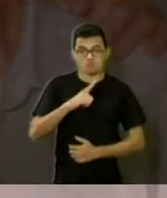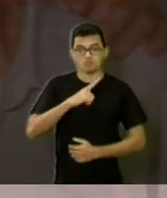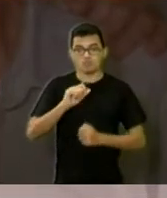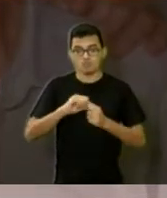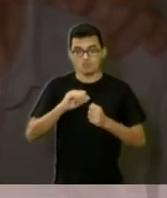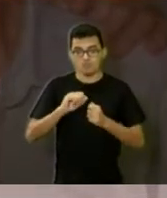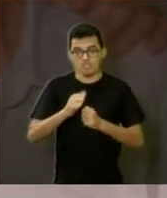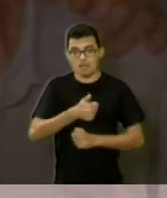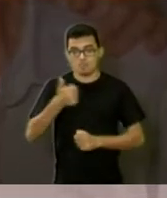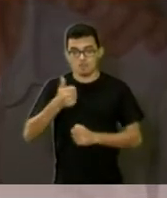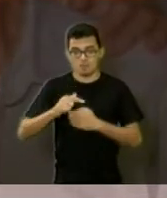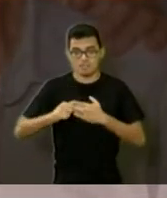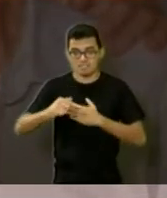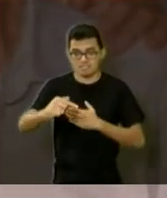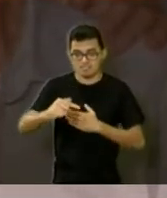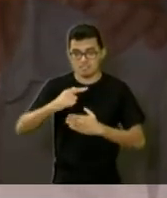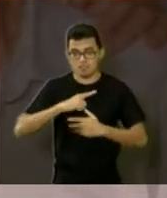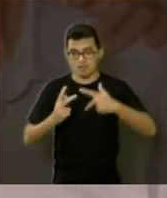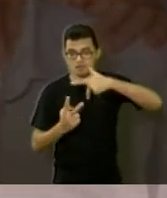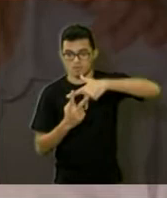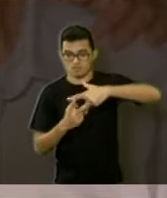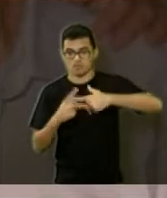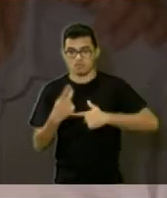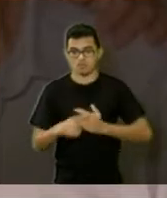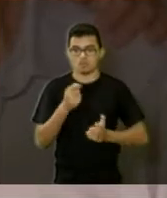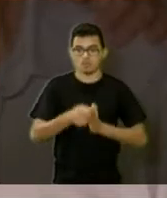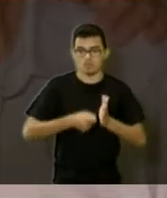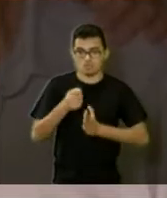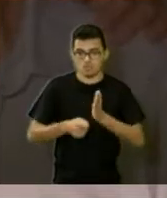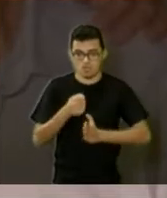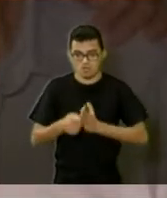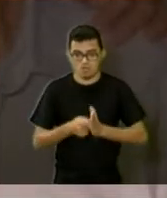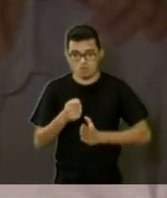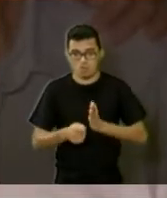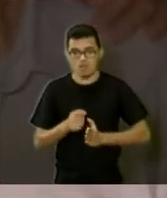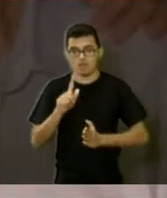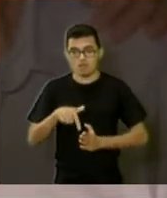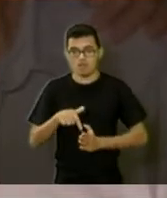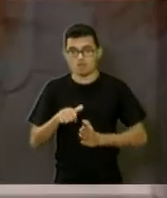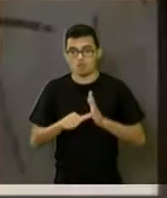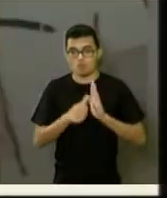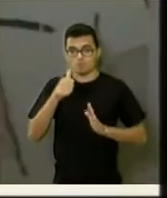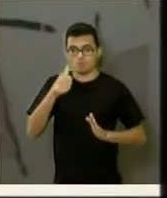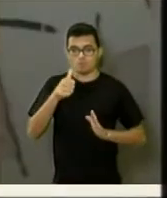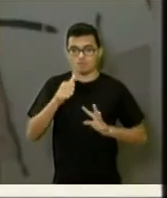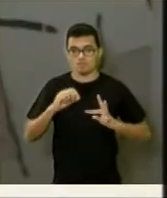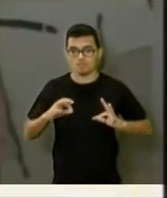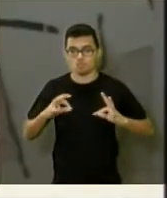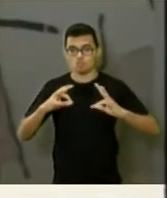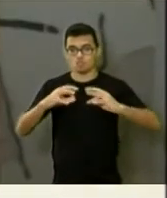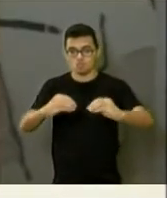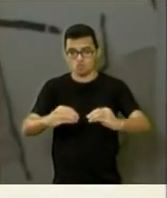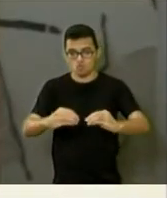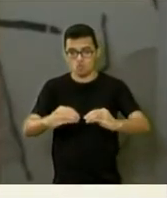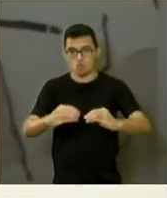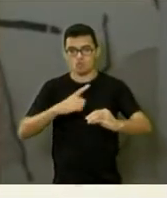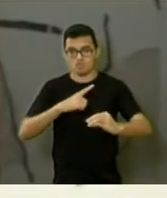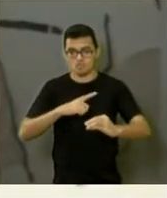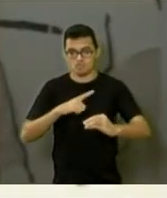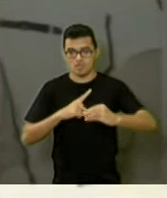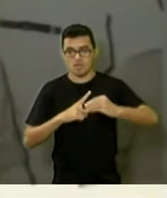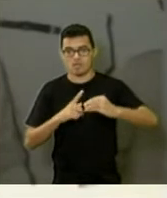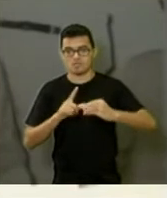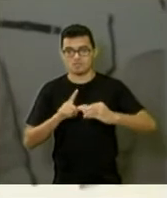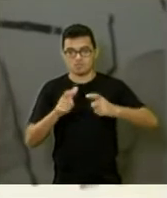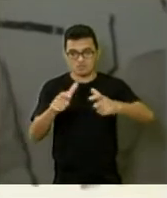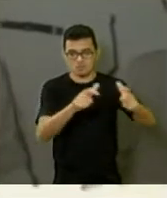Semana Maçônica de Araraquara surgiu, integrando pela primeira vez todas as lojas de todas as